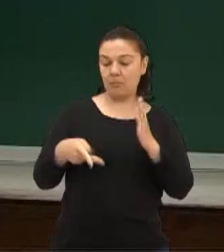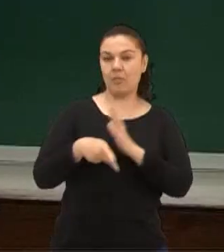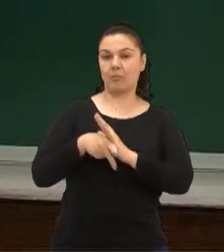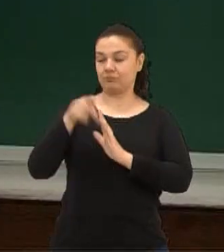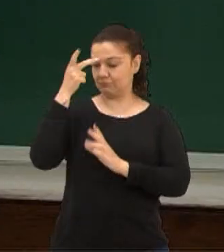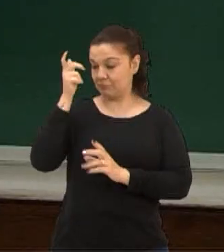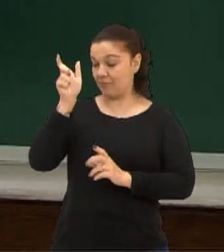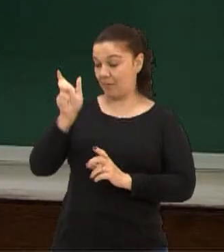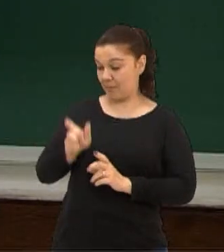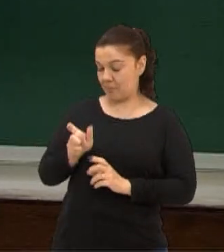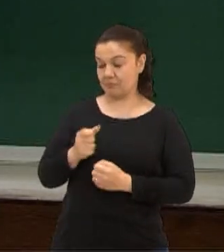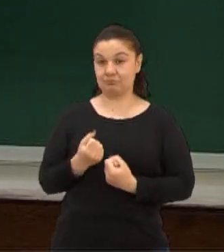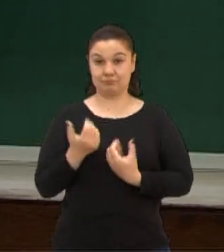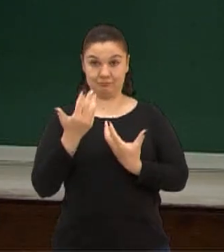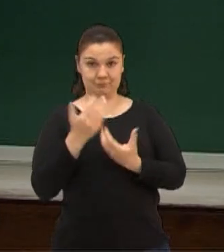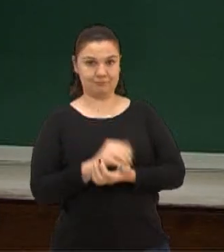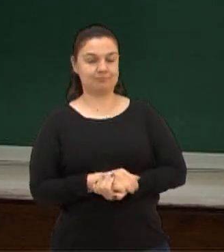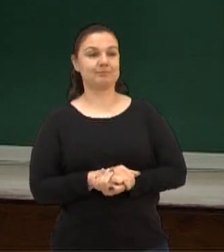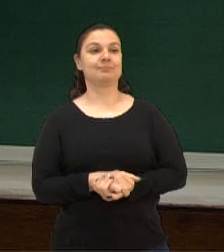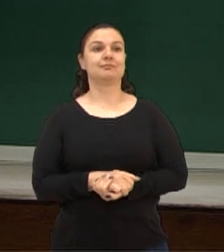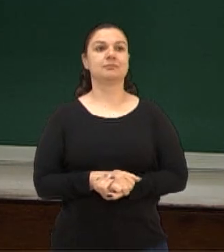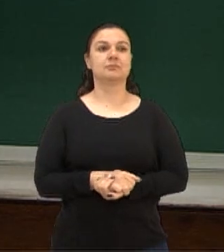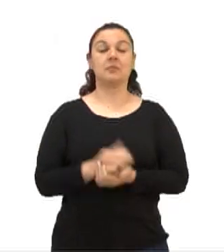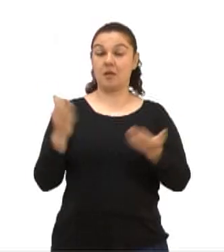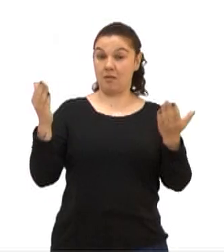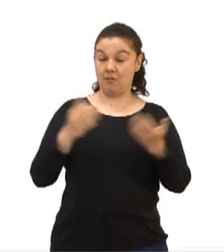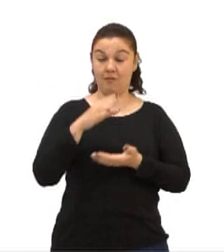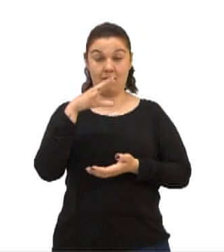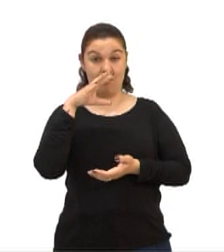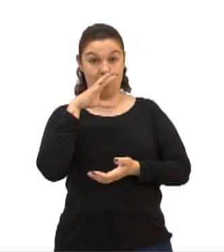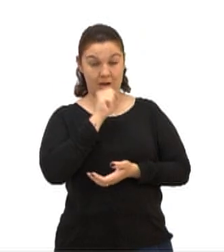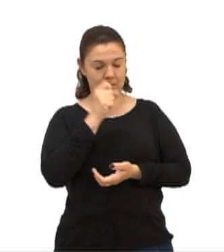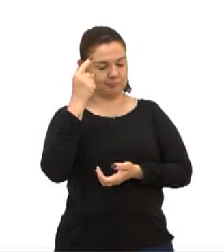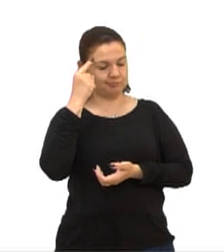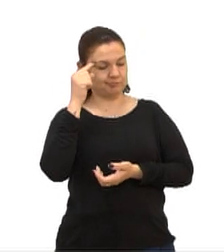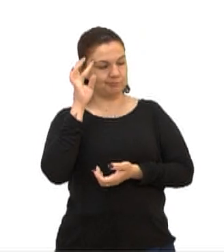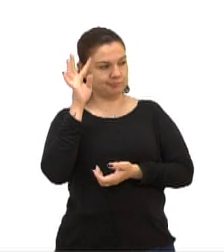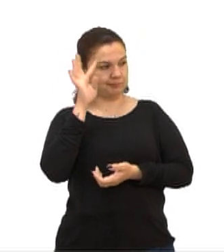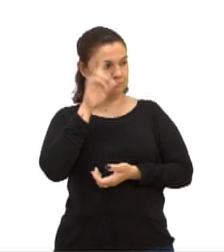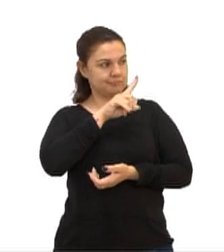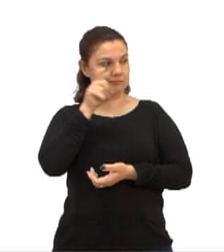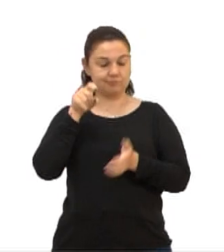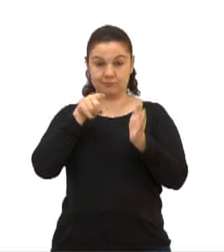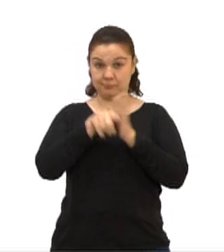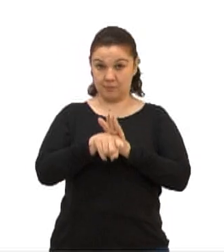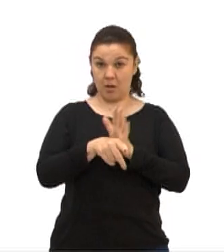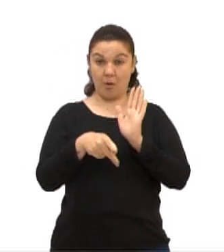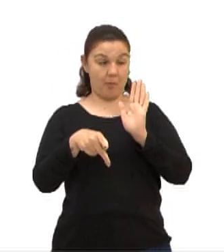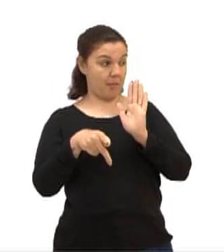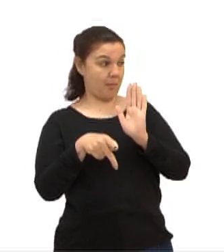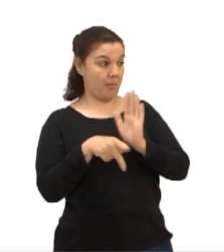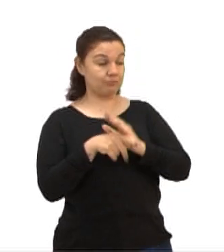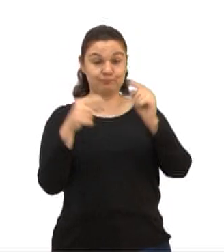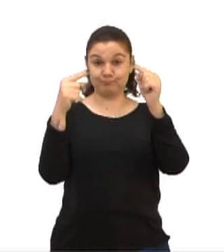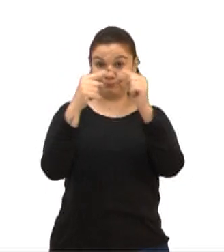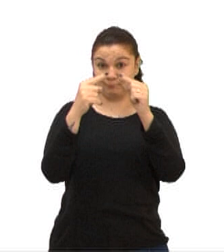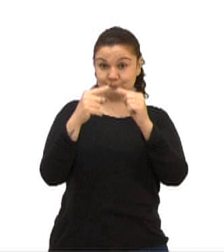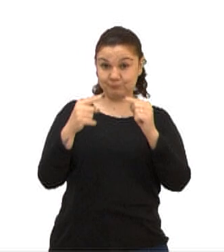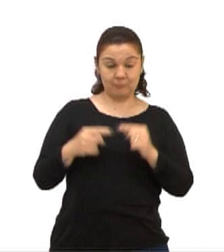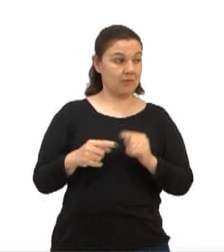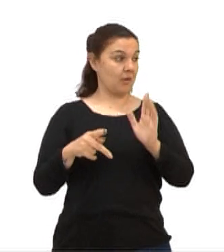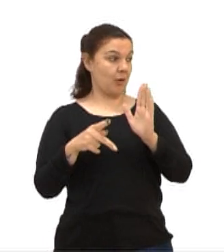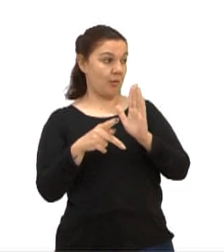do sujeito lírico. E para a gente pensar, as rimas do soneto de Shakespeare